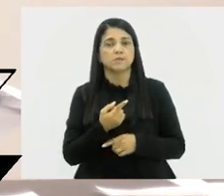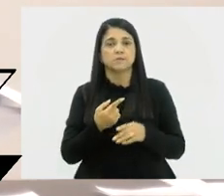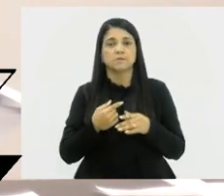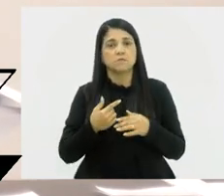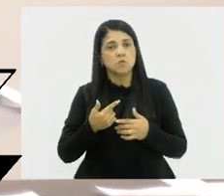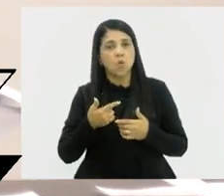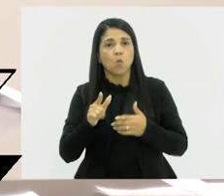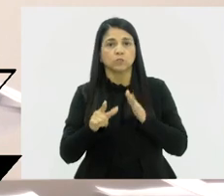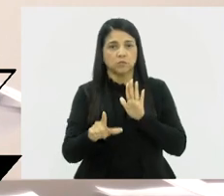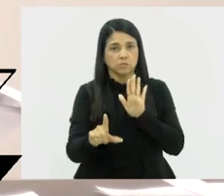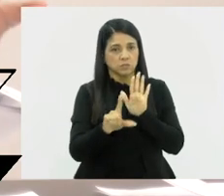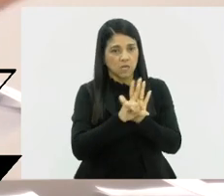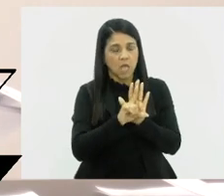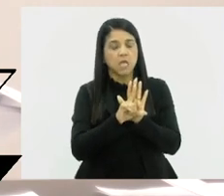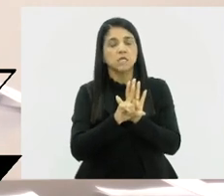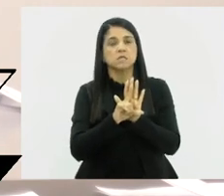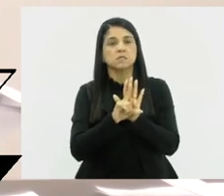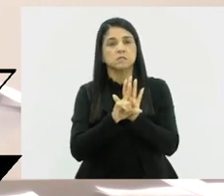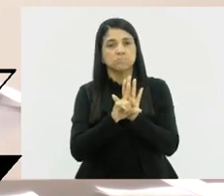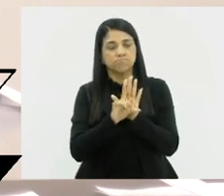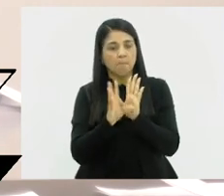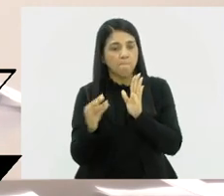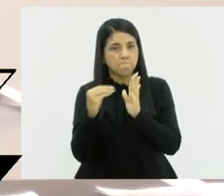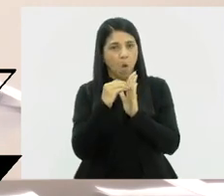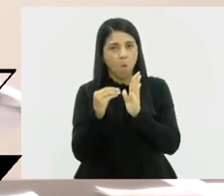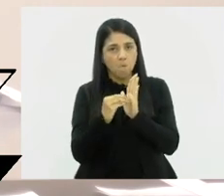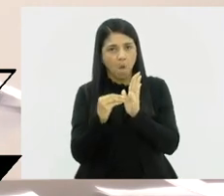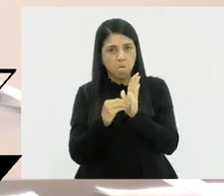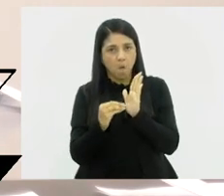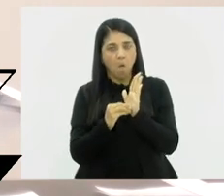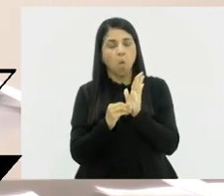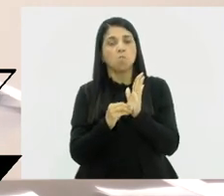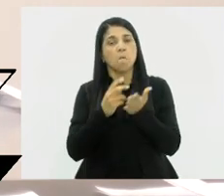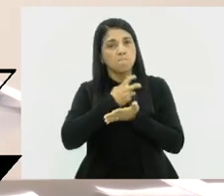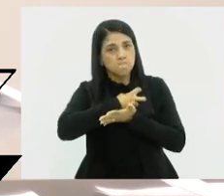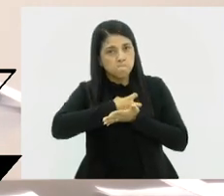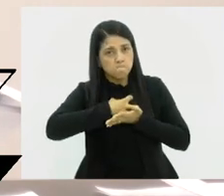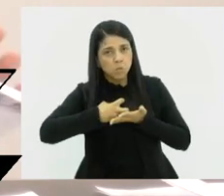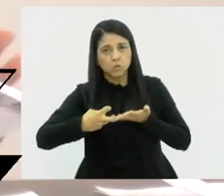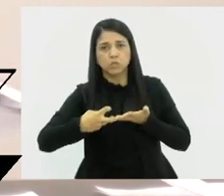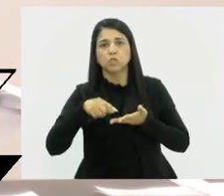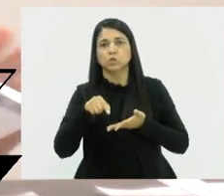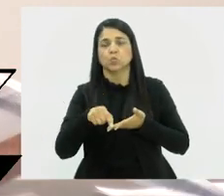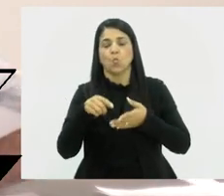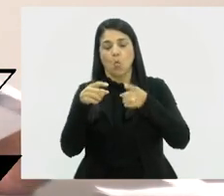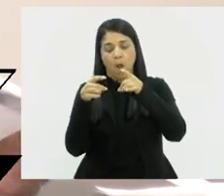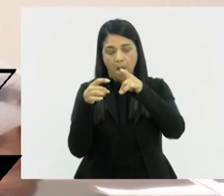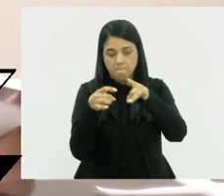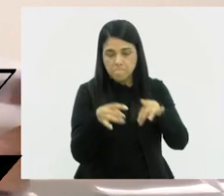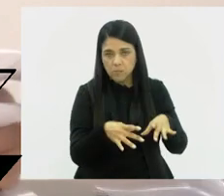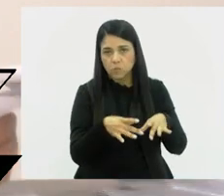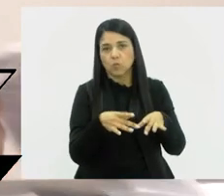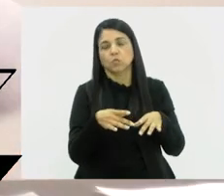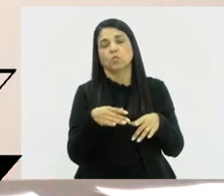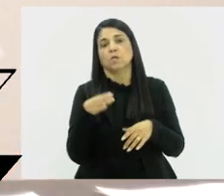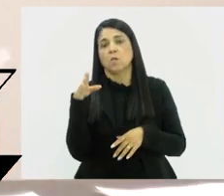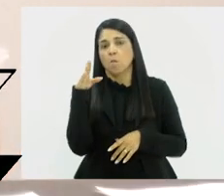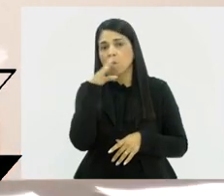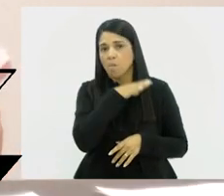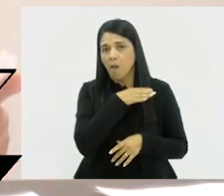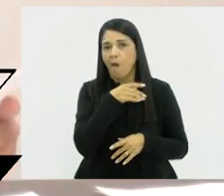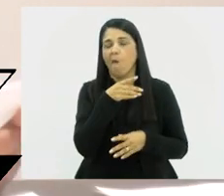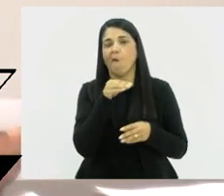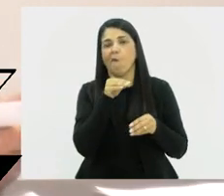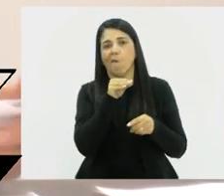de forma extensiva, pormenorizadamente, punindo, inclusive, o abandono e os maus-tratos. Essa é uma